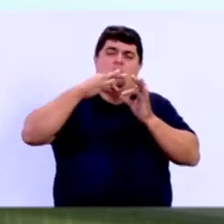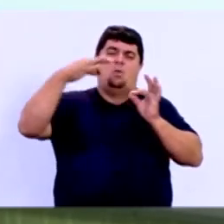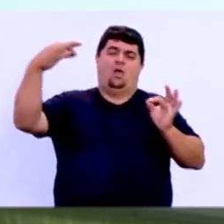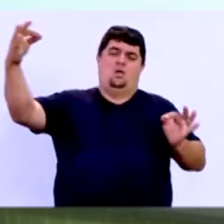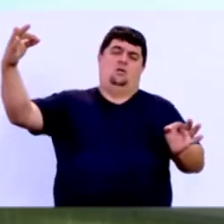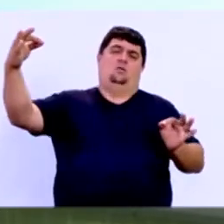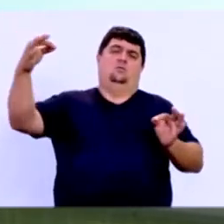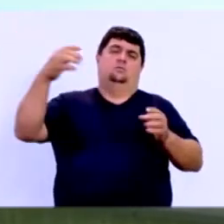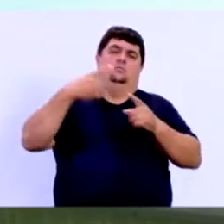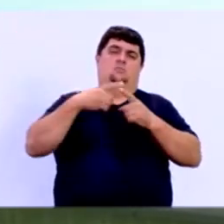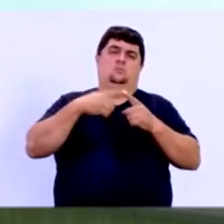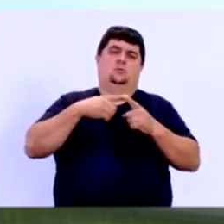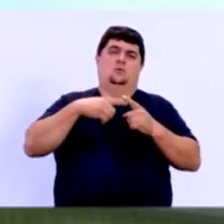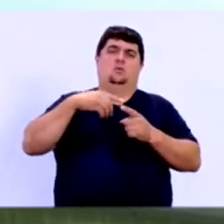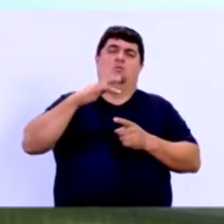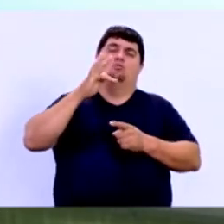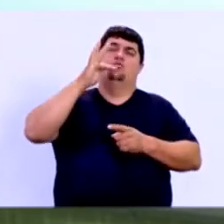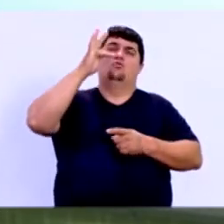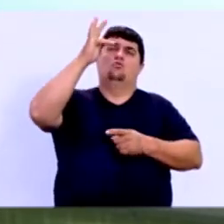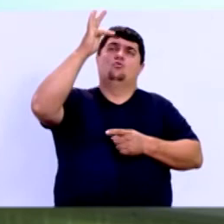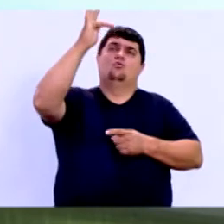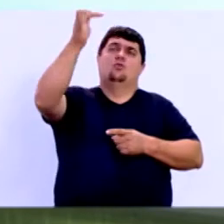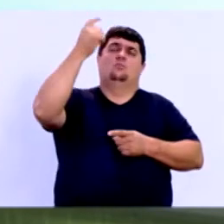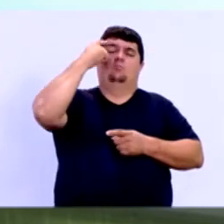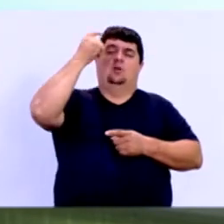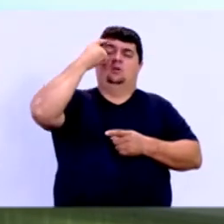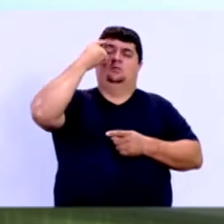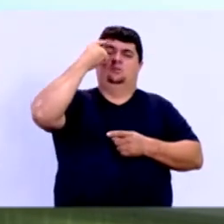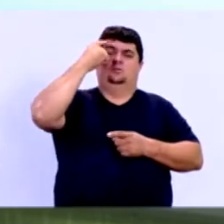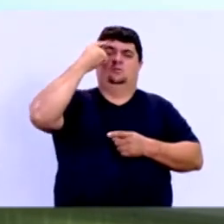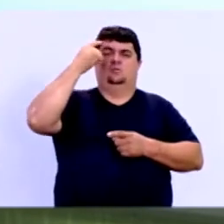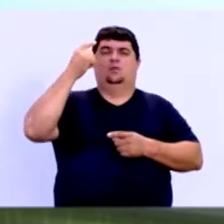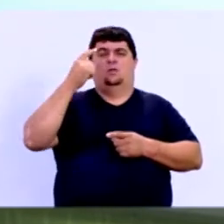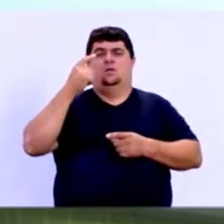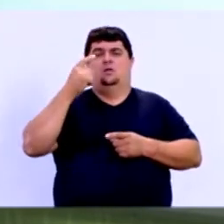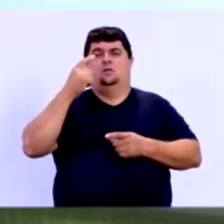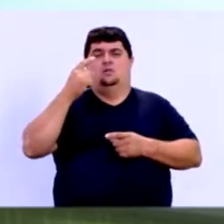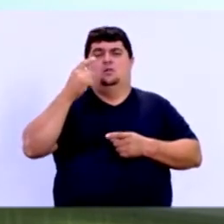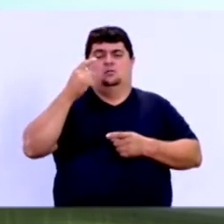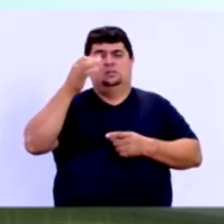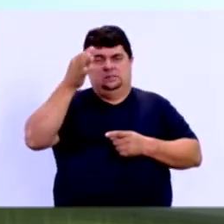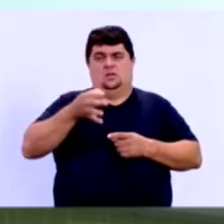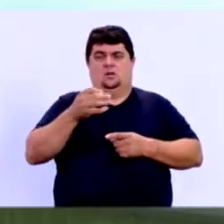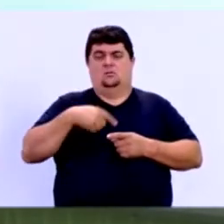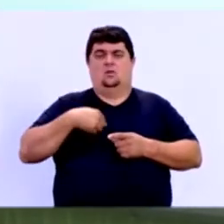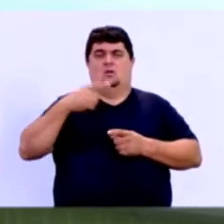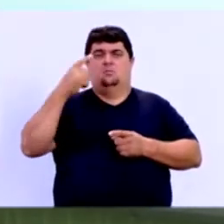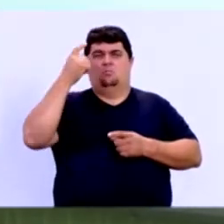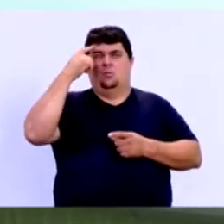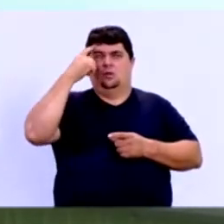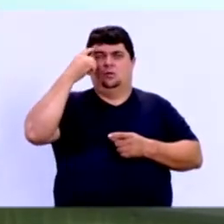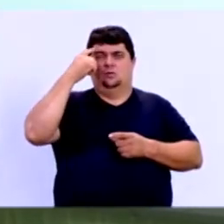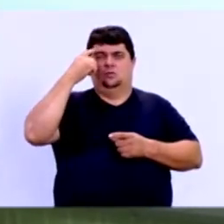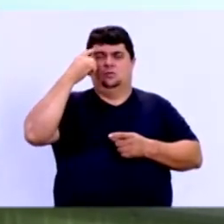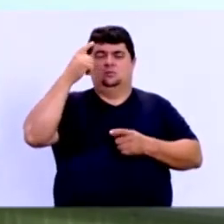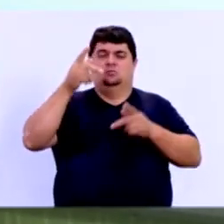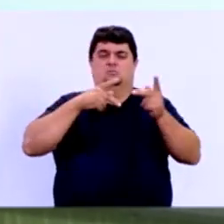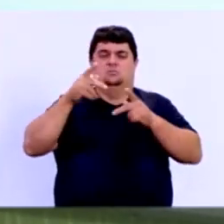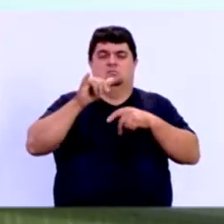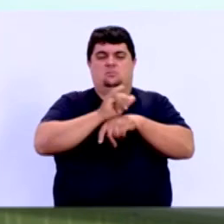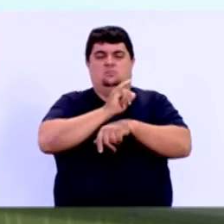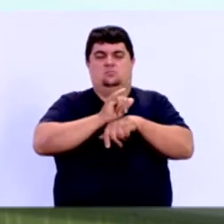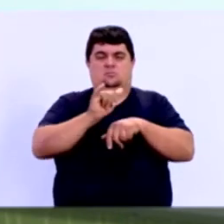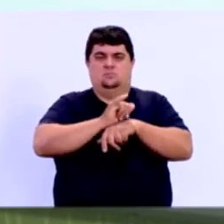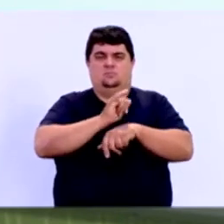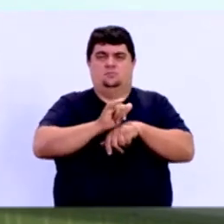prazo, prevendo cenários futuros, né? E é o ideal, né? O ideal é que você monte o seu plano estratégico, que